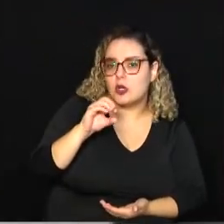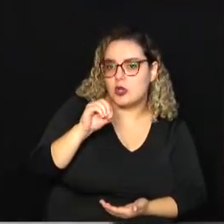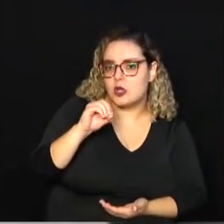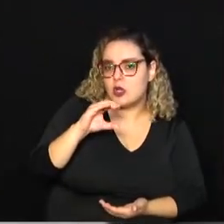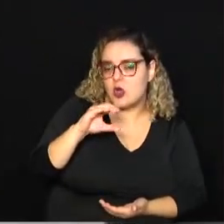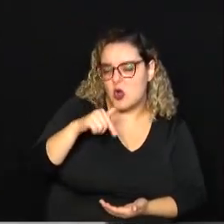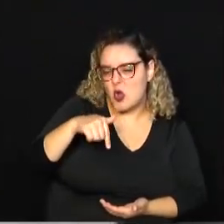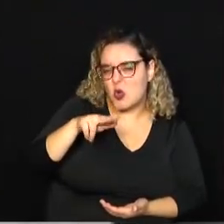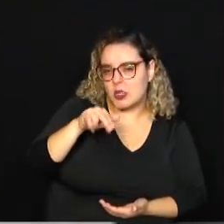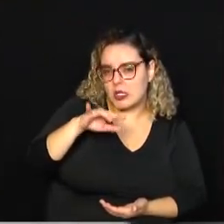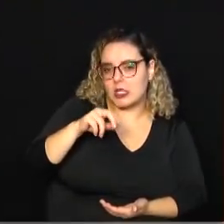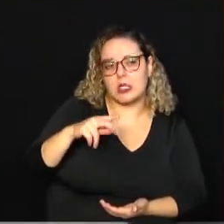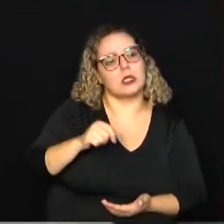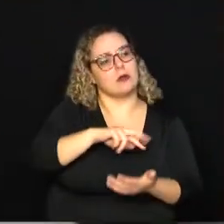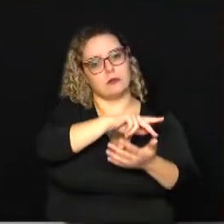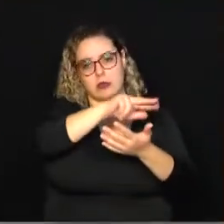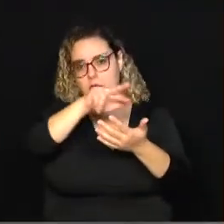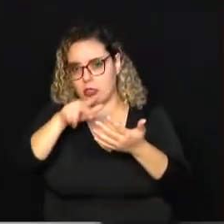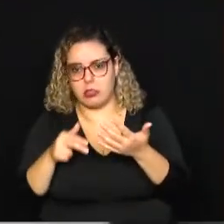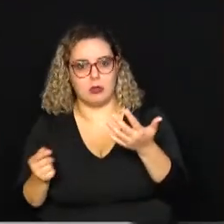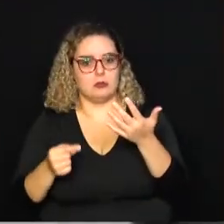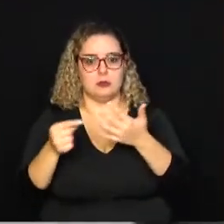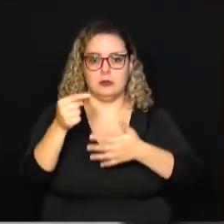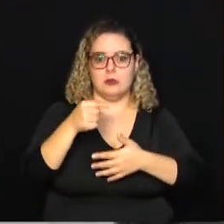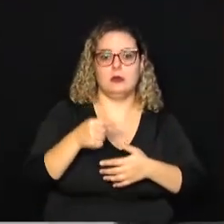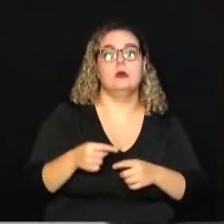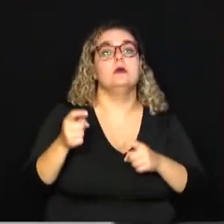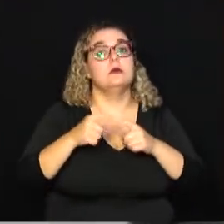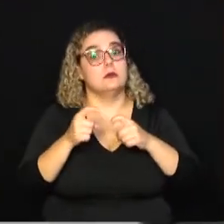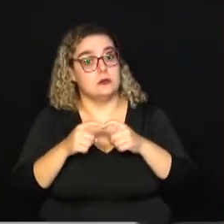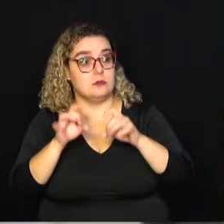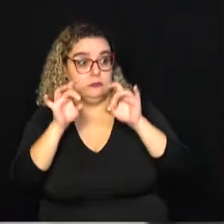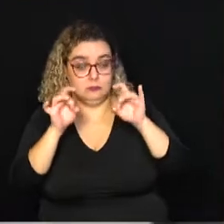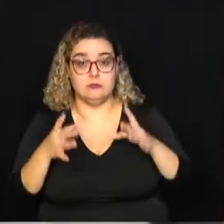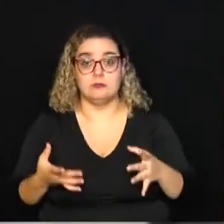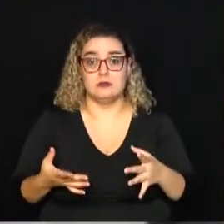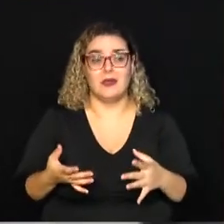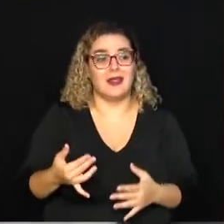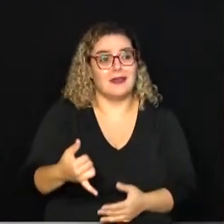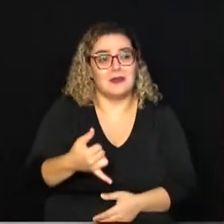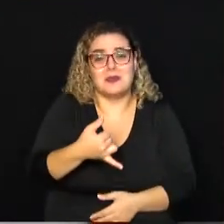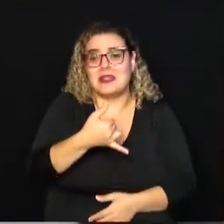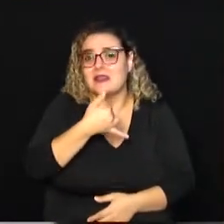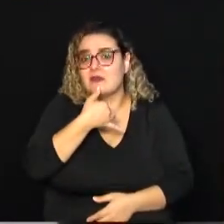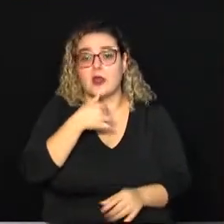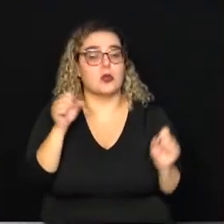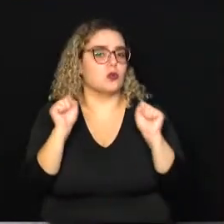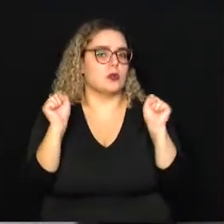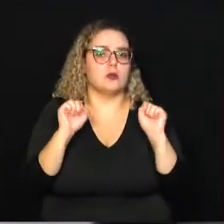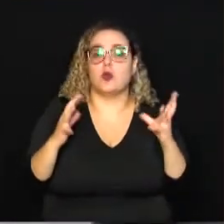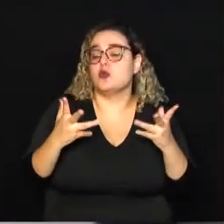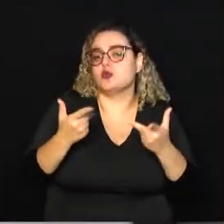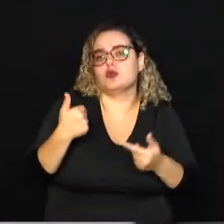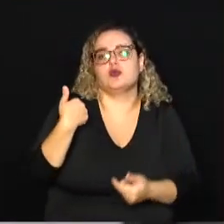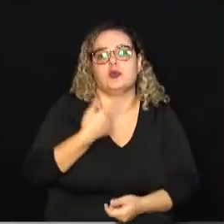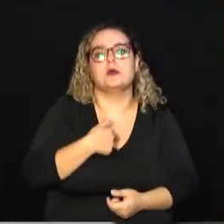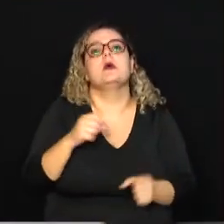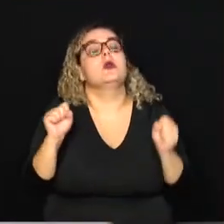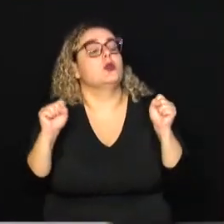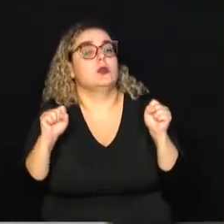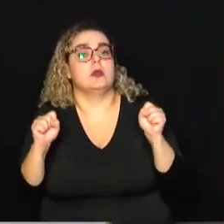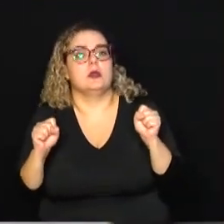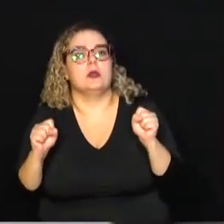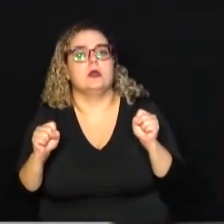isso com muita tranquilidade, eu como médico, como especialista, estudioso no assunto. Não funciona, é lamentável, eu adoraria, todos nós adoraríamos que funcionasse, eu tenho certeza que